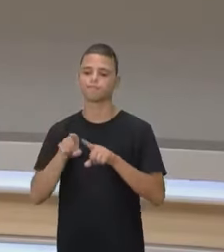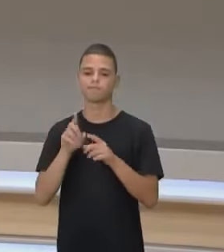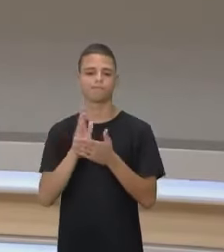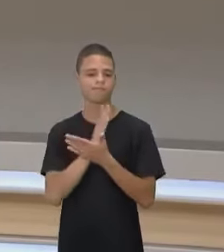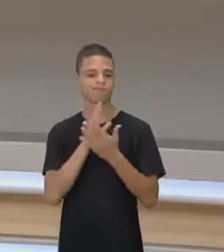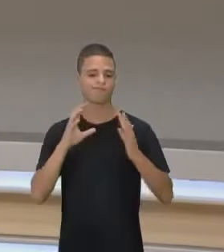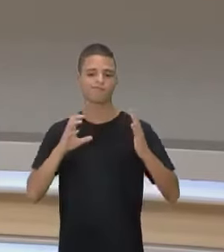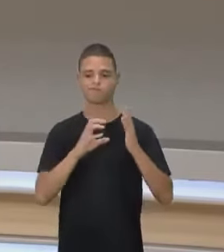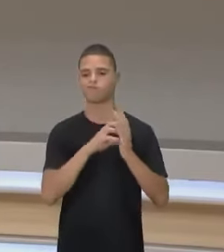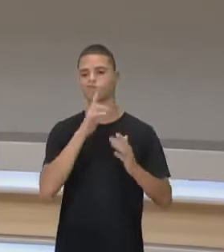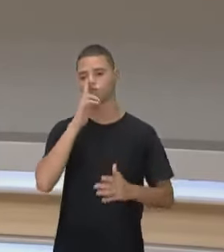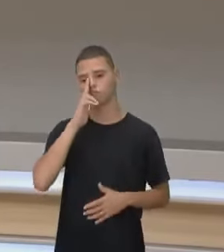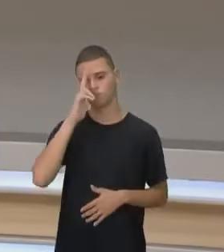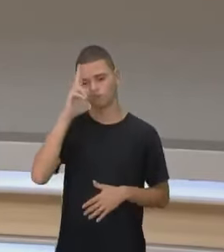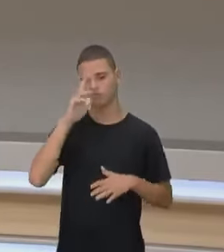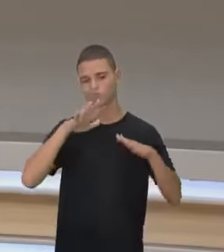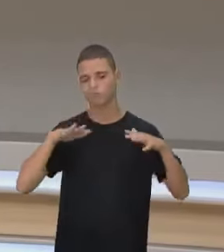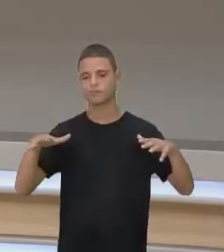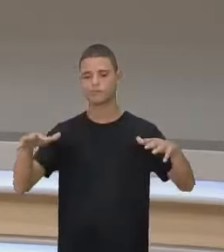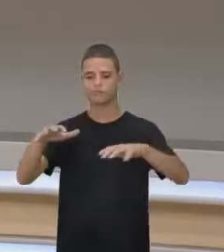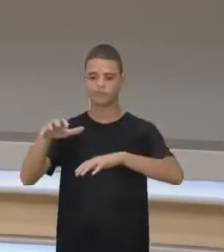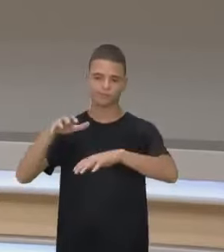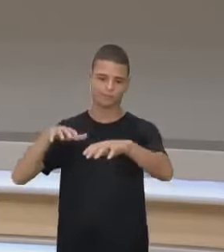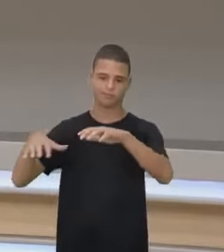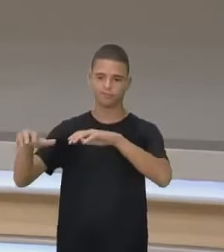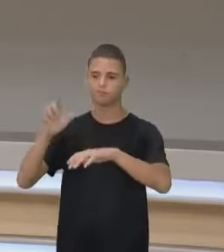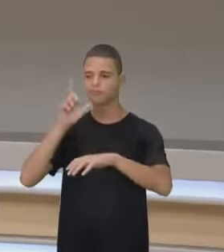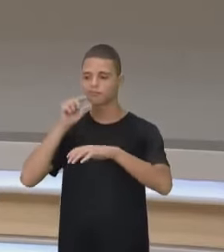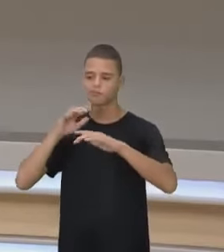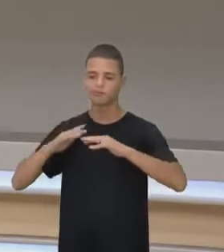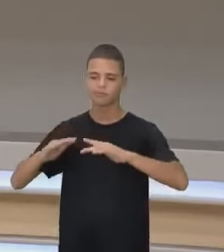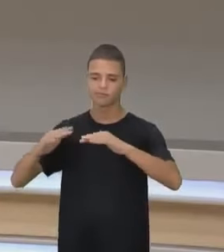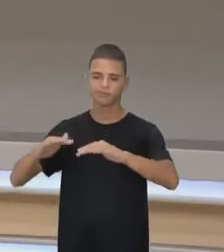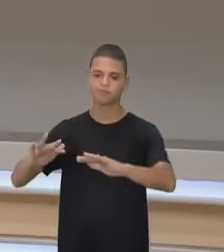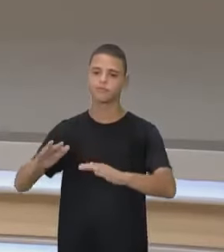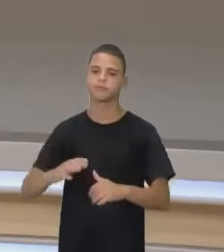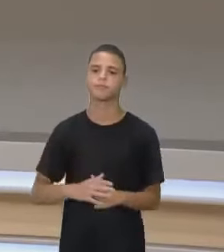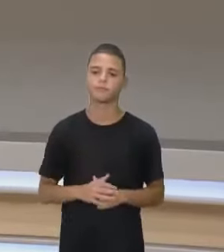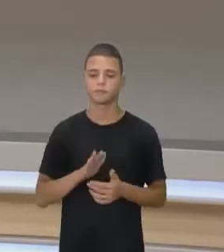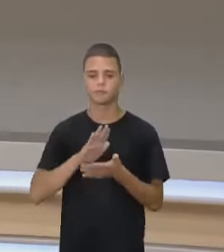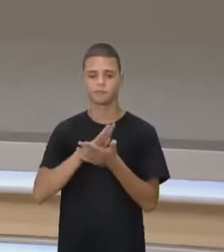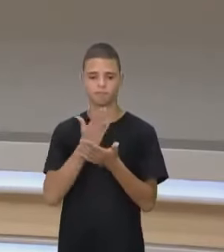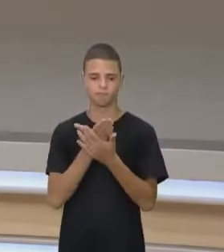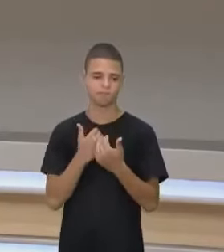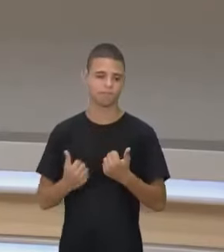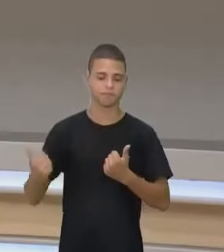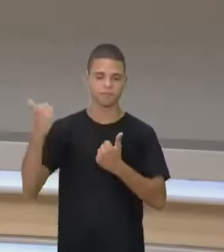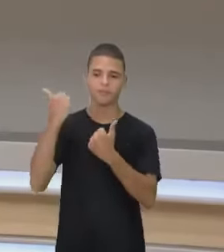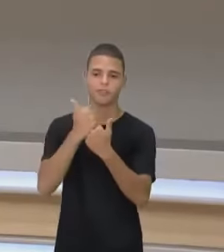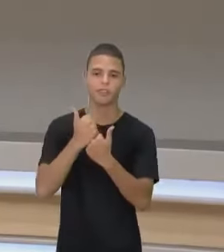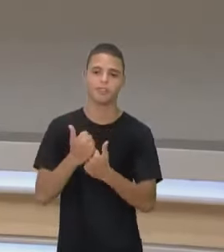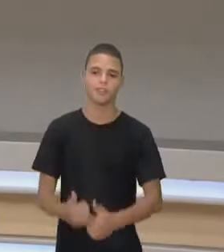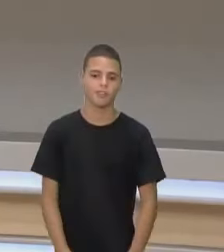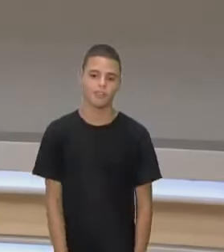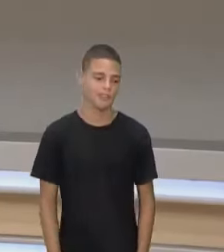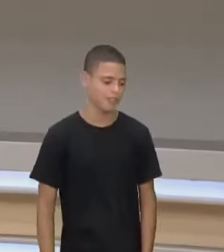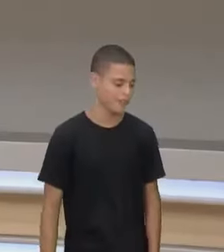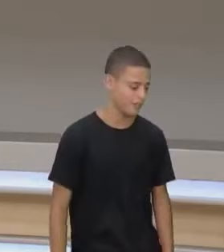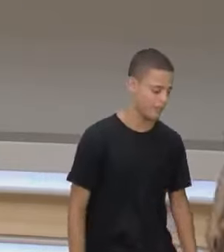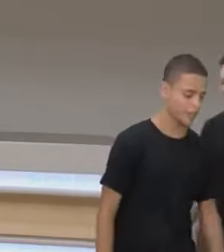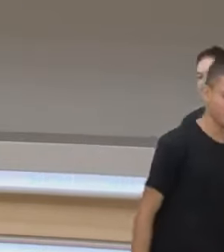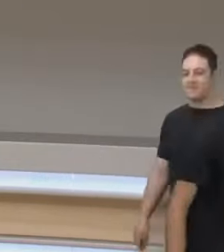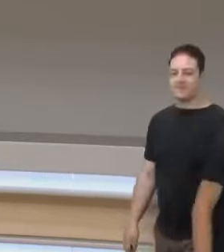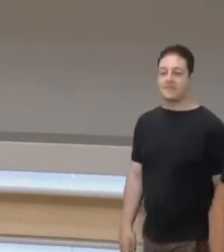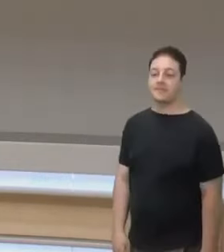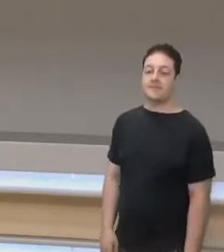hoje, né, atingindo toda a parte litorânea, atividade pesqueira. Né? Esses são desastres tecnológicos e ele pode ser até